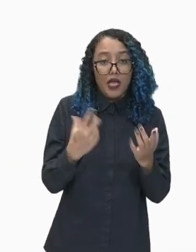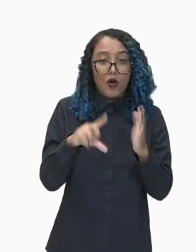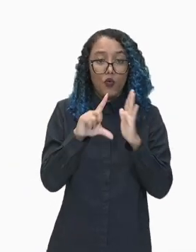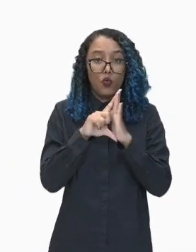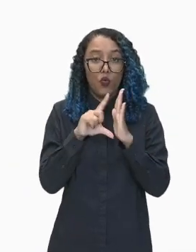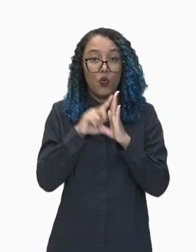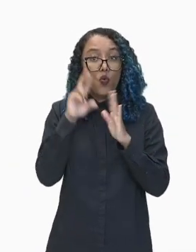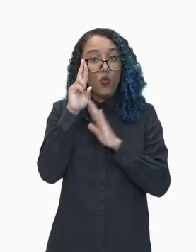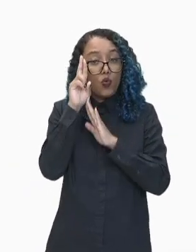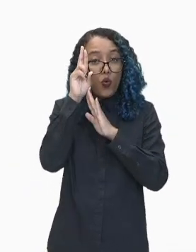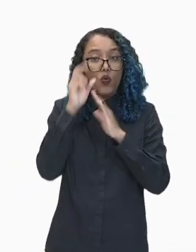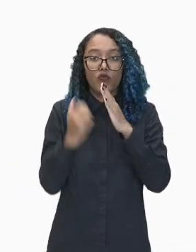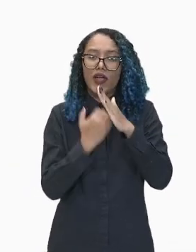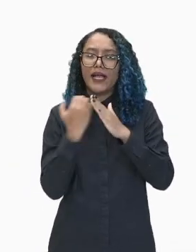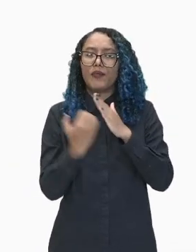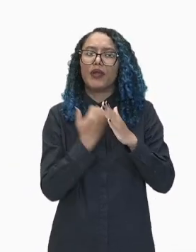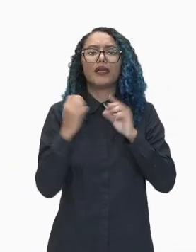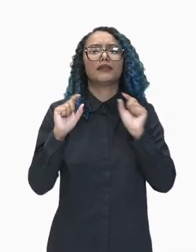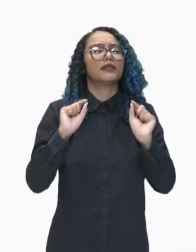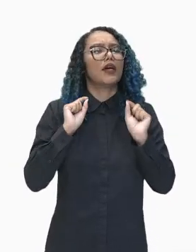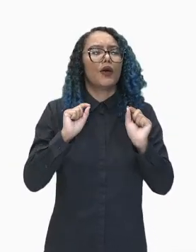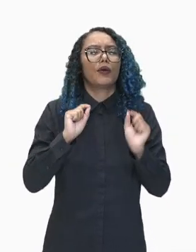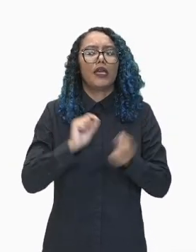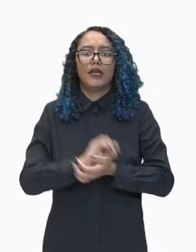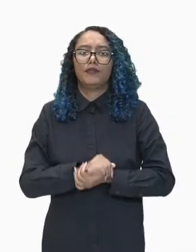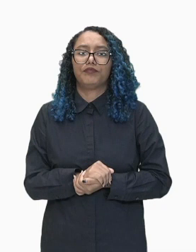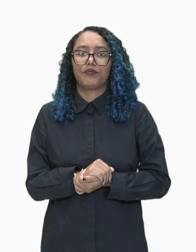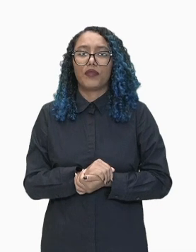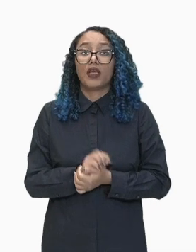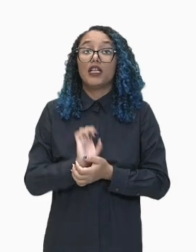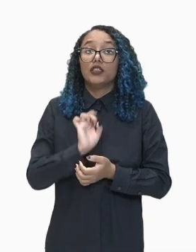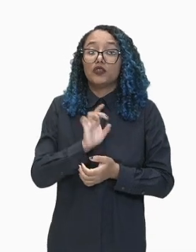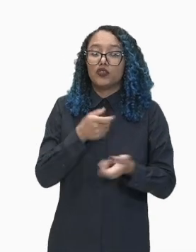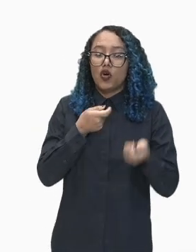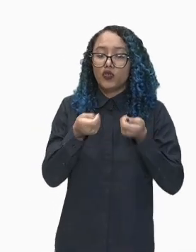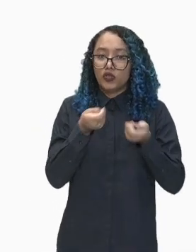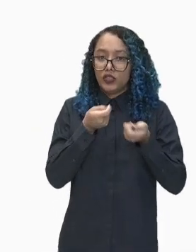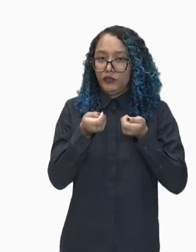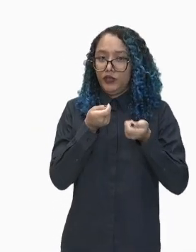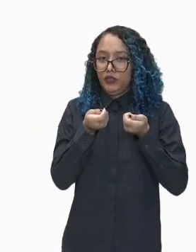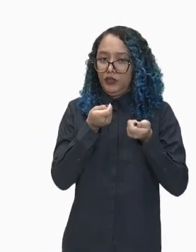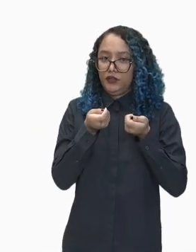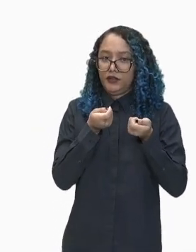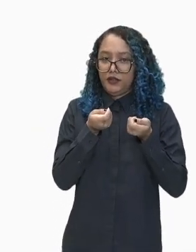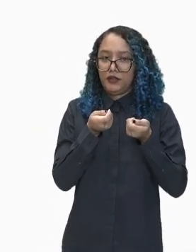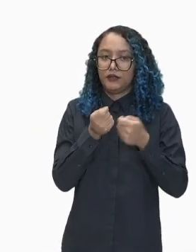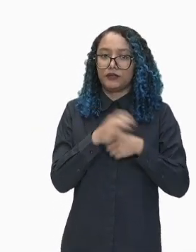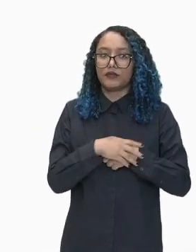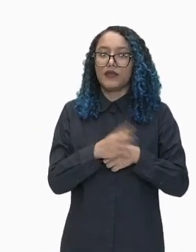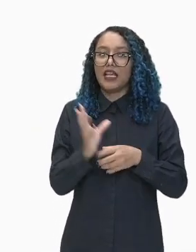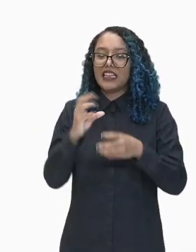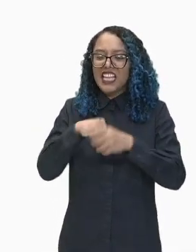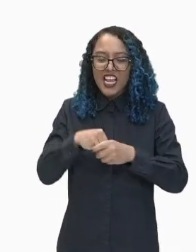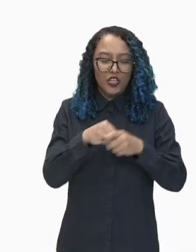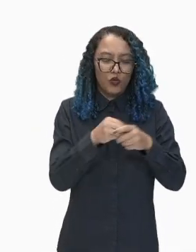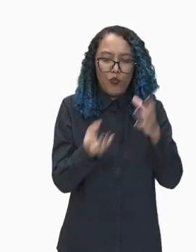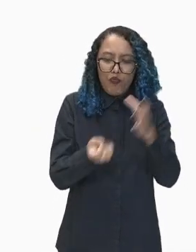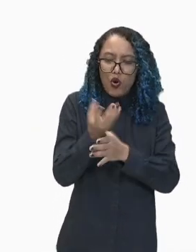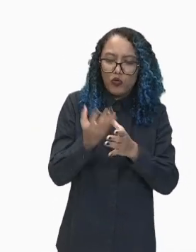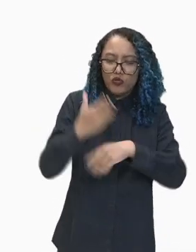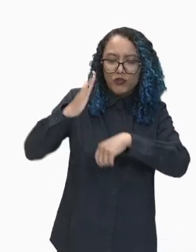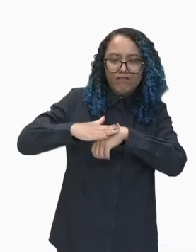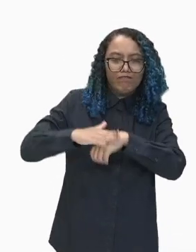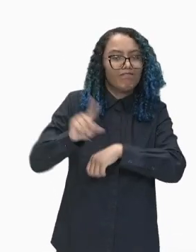da produção, passa apenas a administrar a sua empresa. Ele não está mais dentro do processo. E